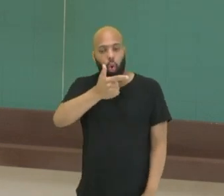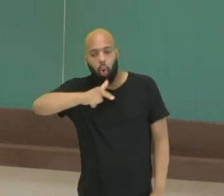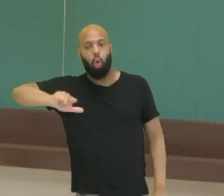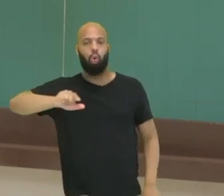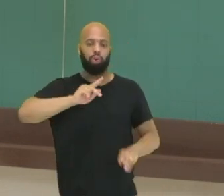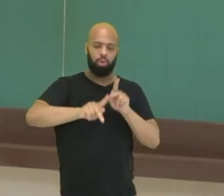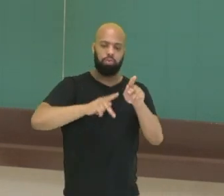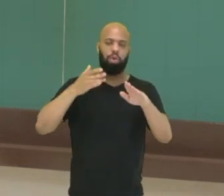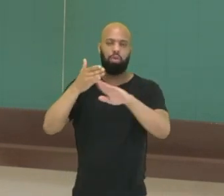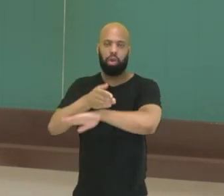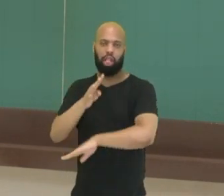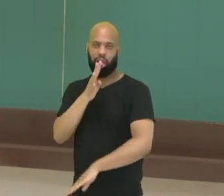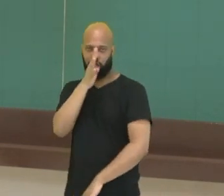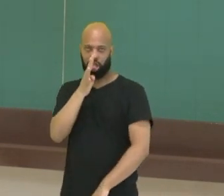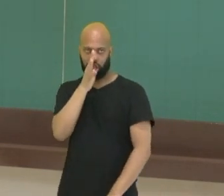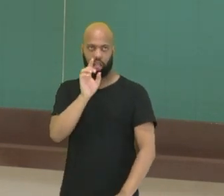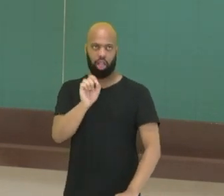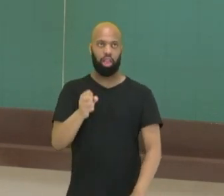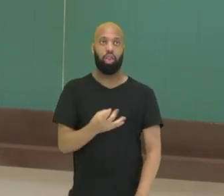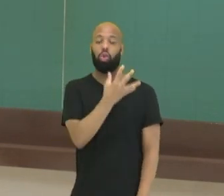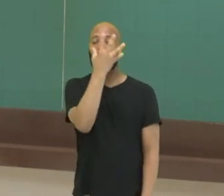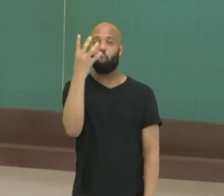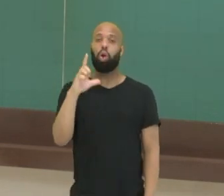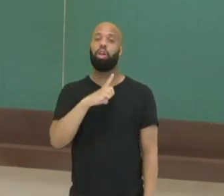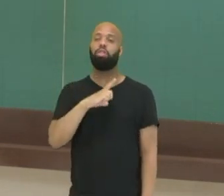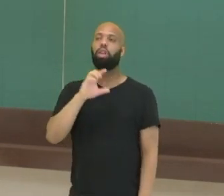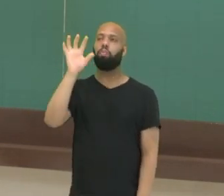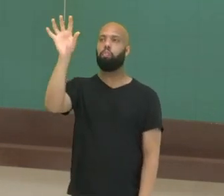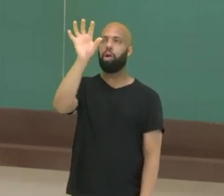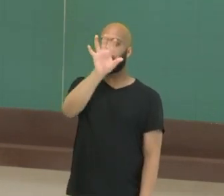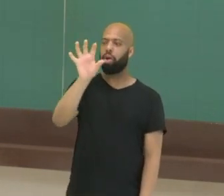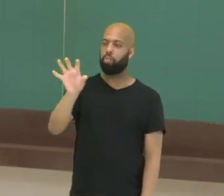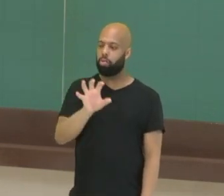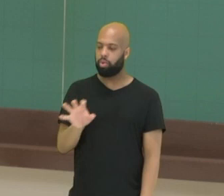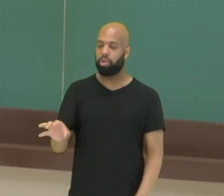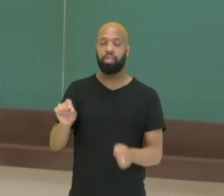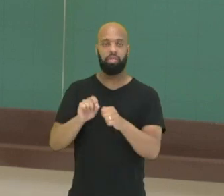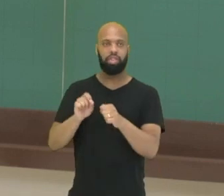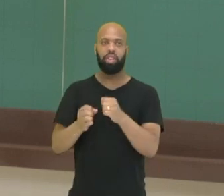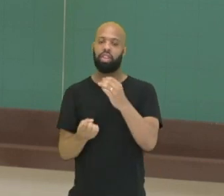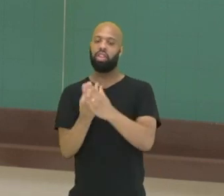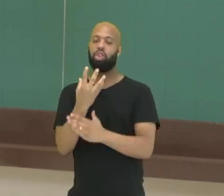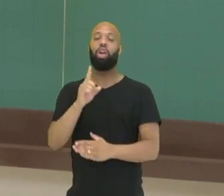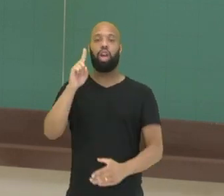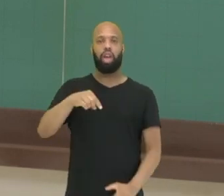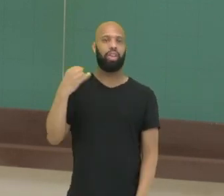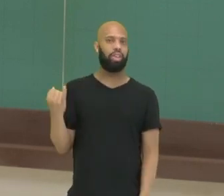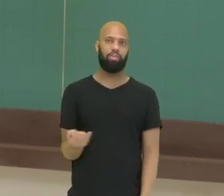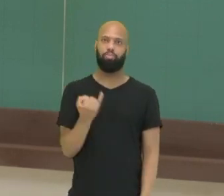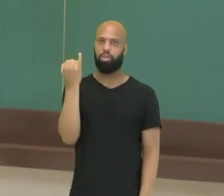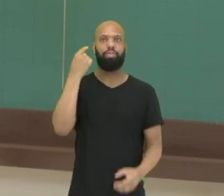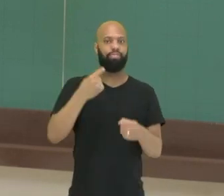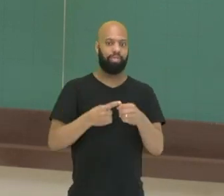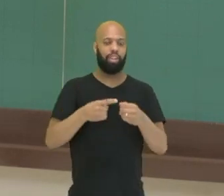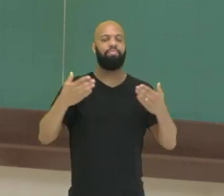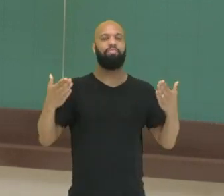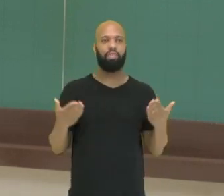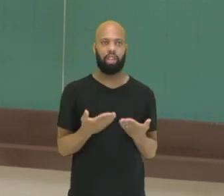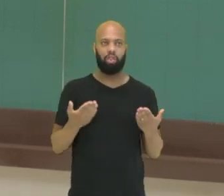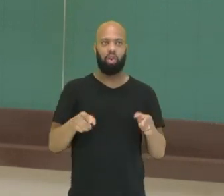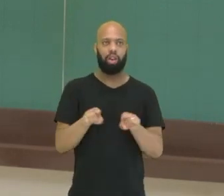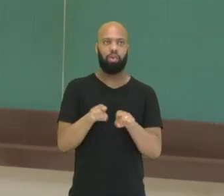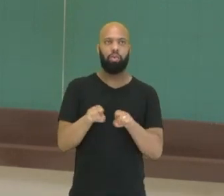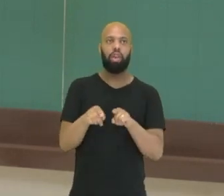temos já uma ideia de quantos núcleos foram instalados e que deram origens a importantes cidades atuais da